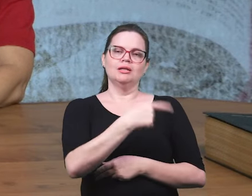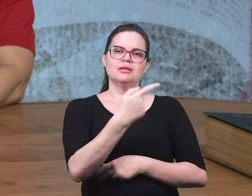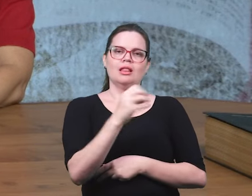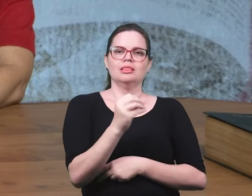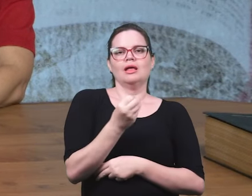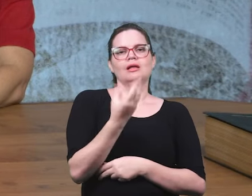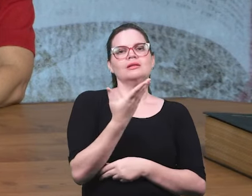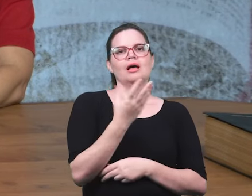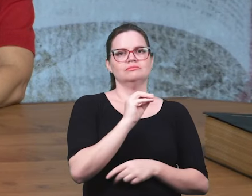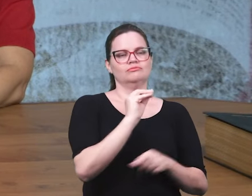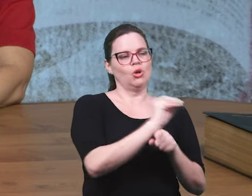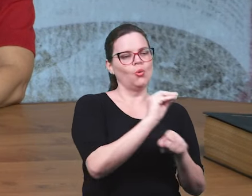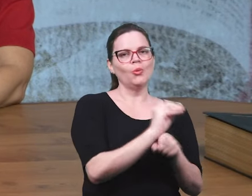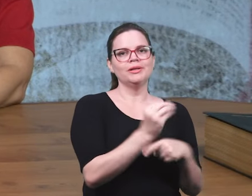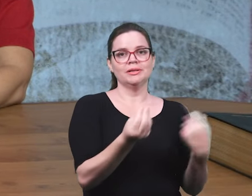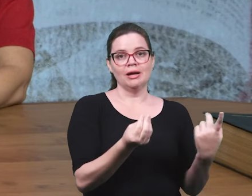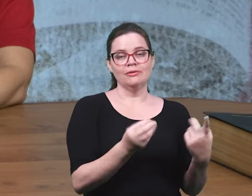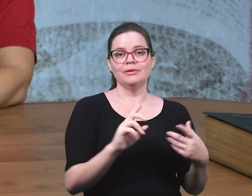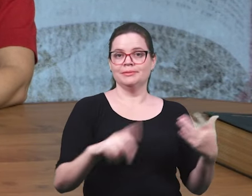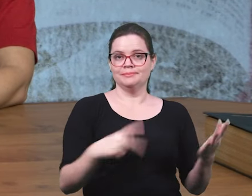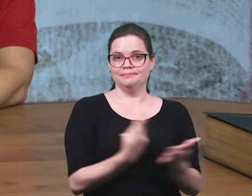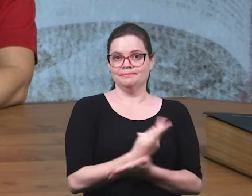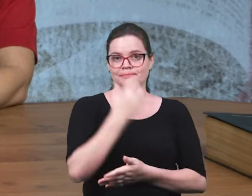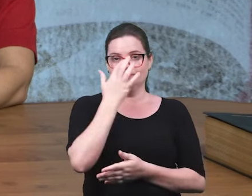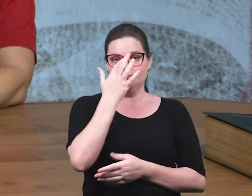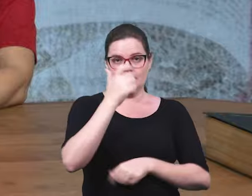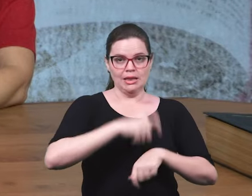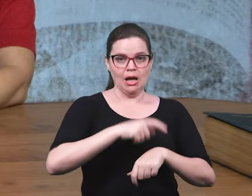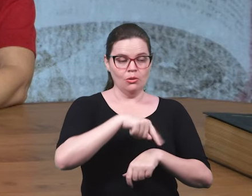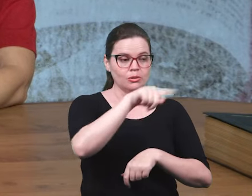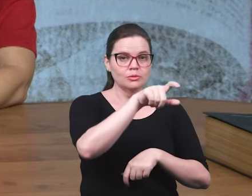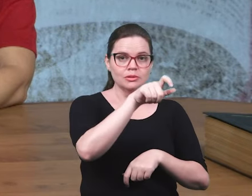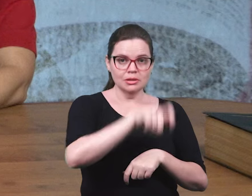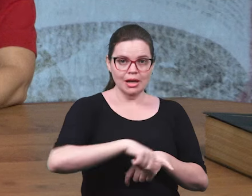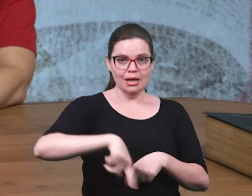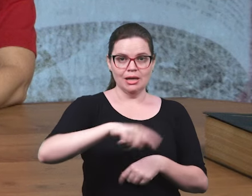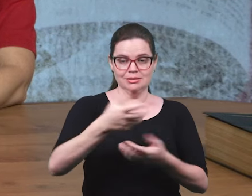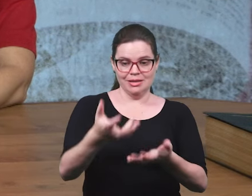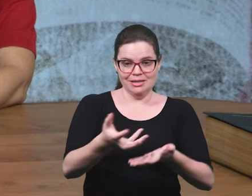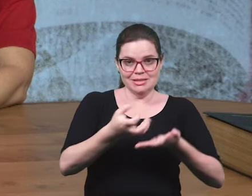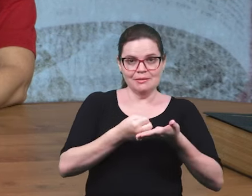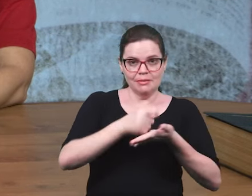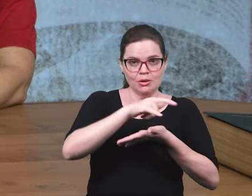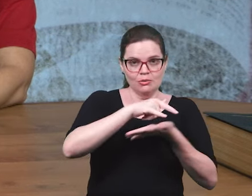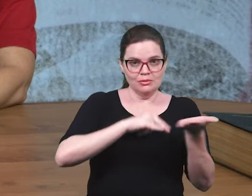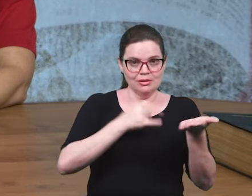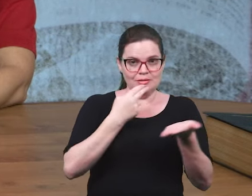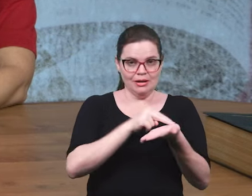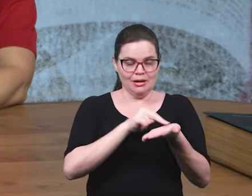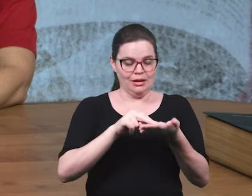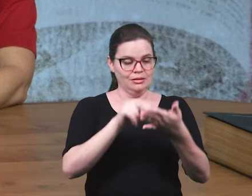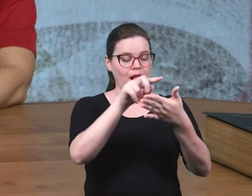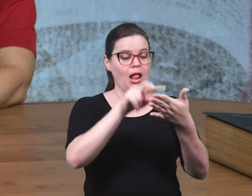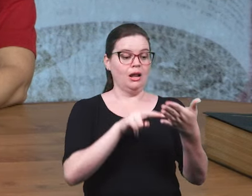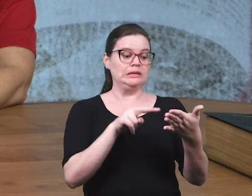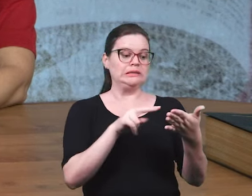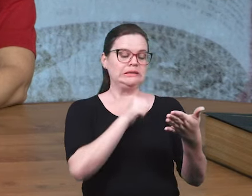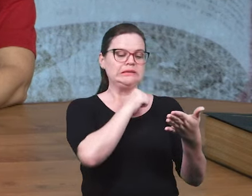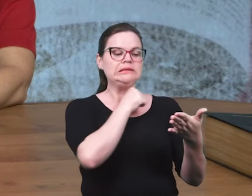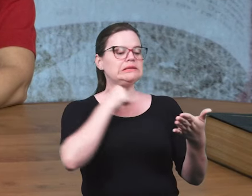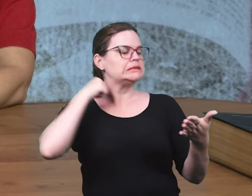os mantinham. Sucedeu, pois, que, chegada a eles a carta, tomaram os filhos do